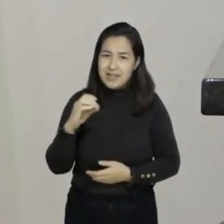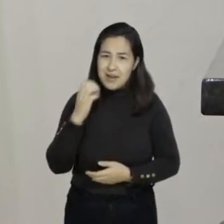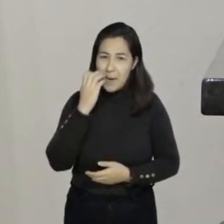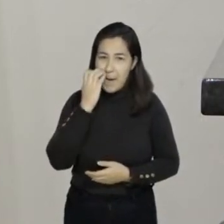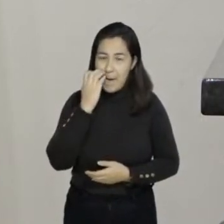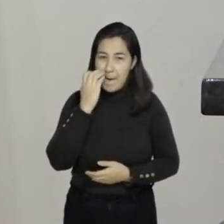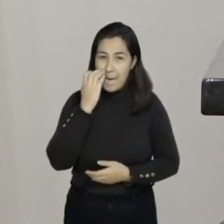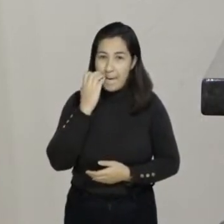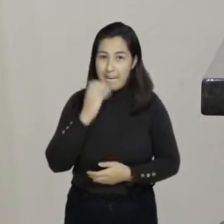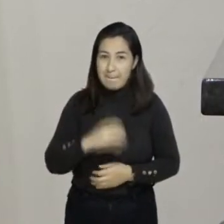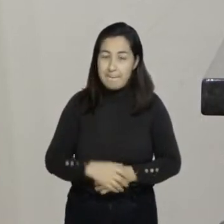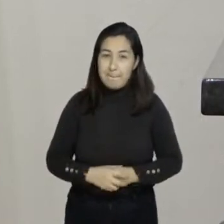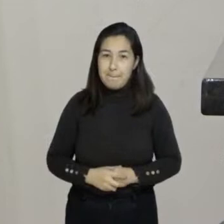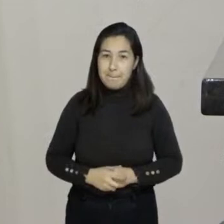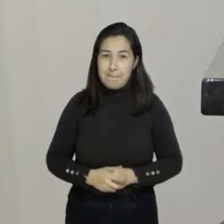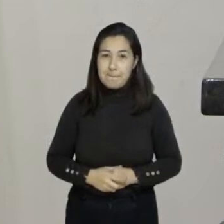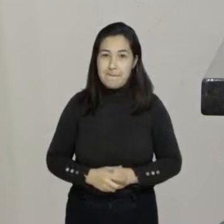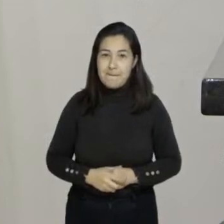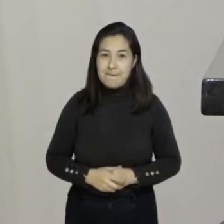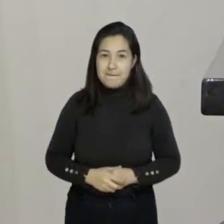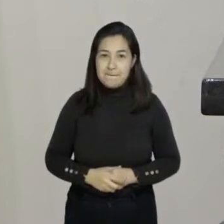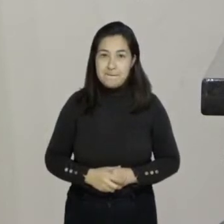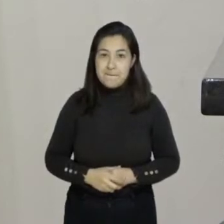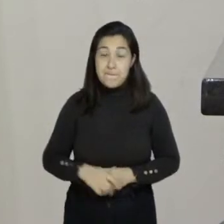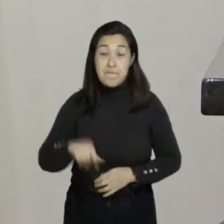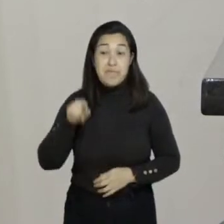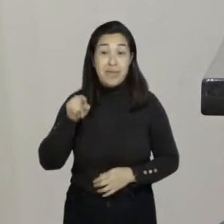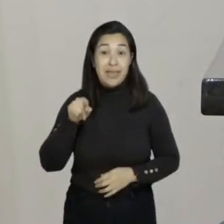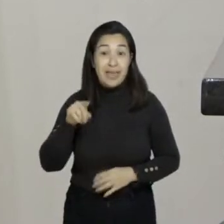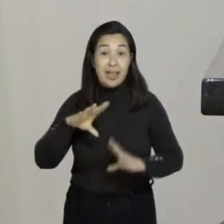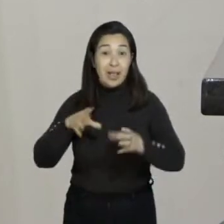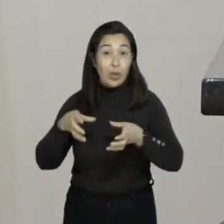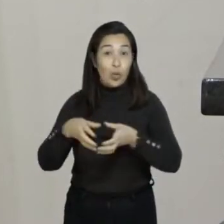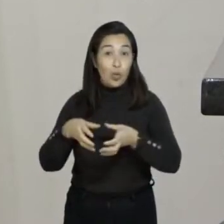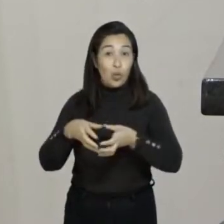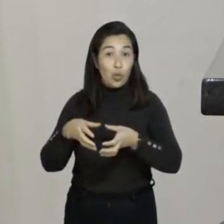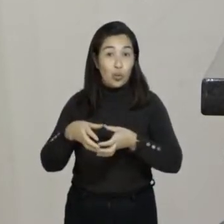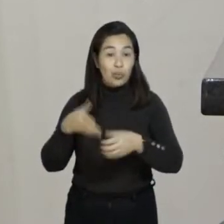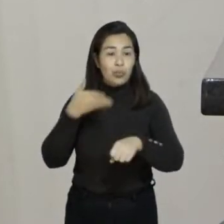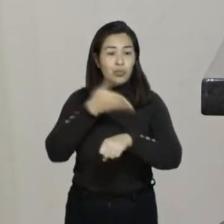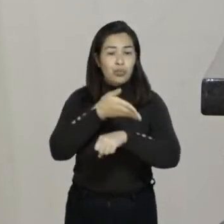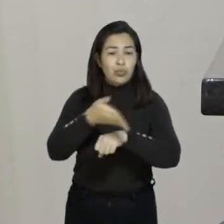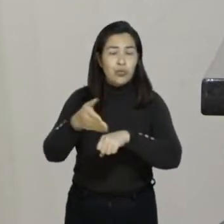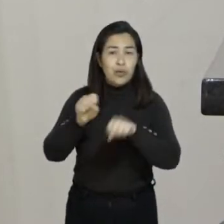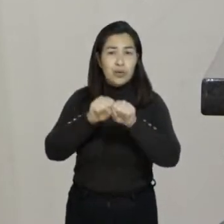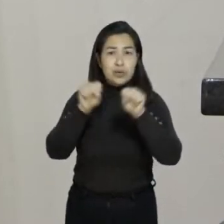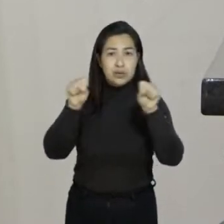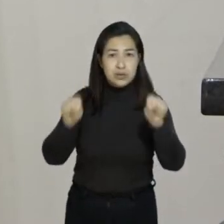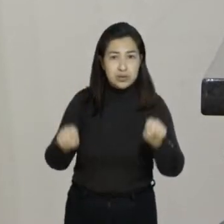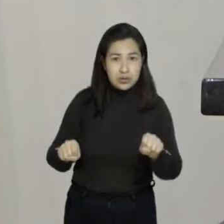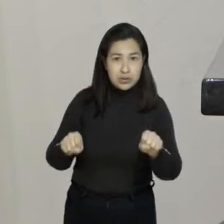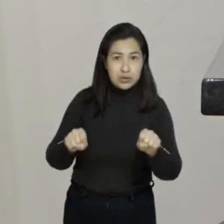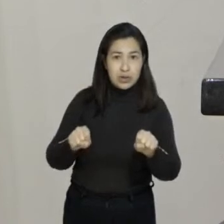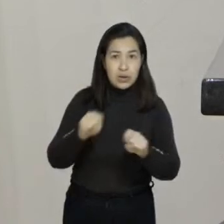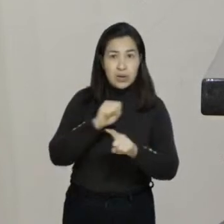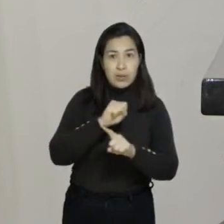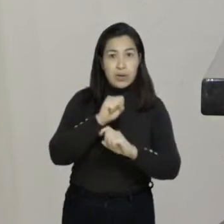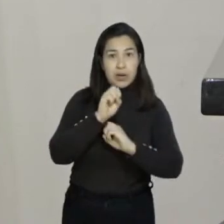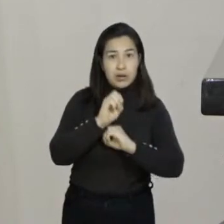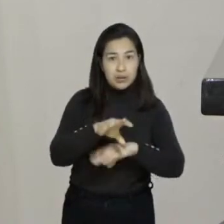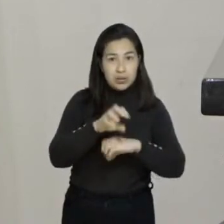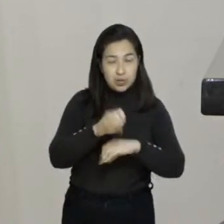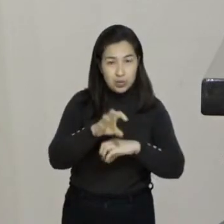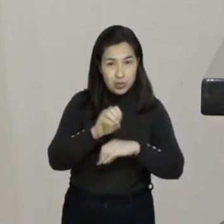E aí eles vão nos sistemas sócio educativo para quem não sabe